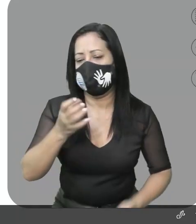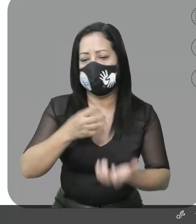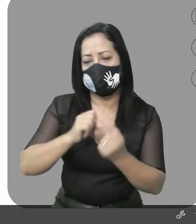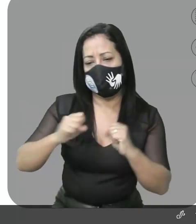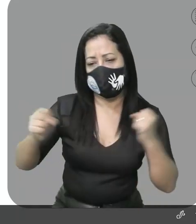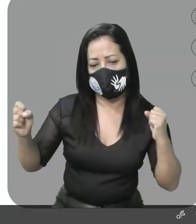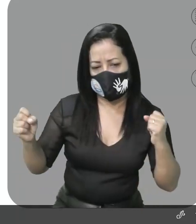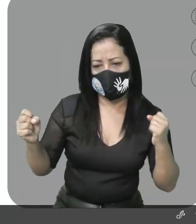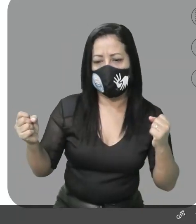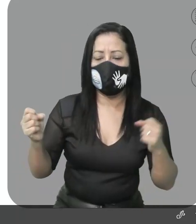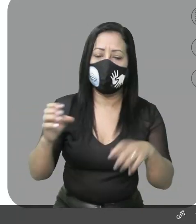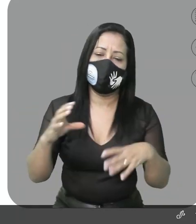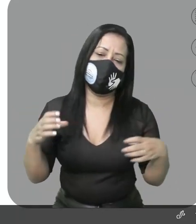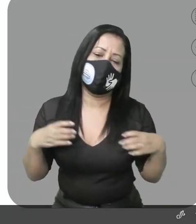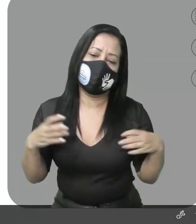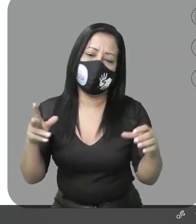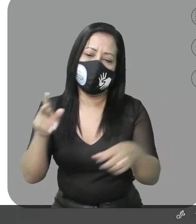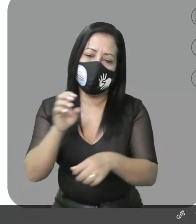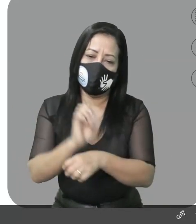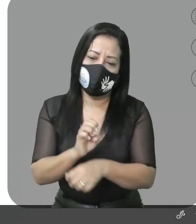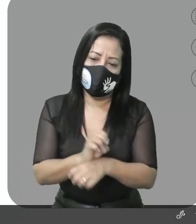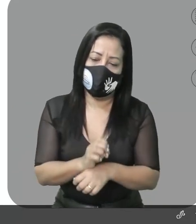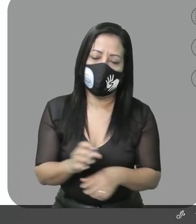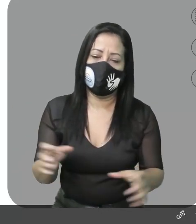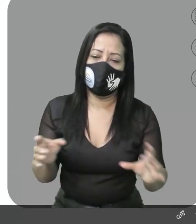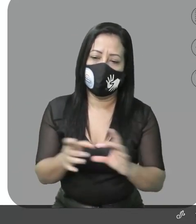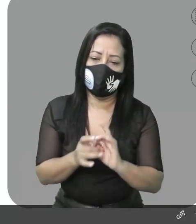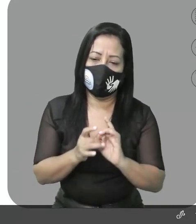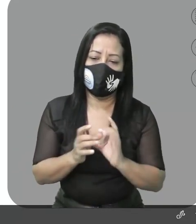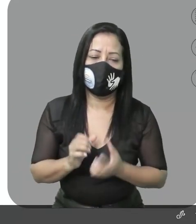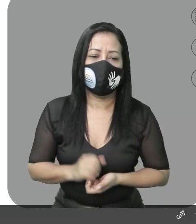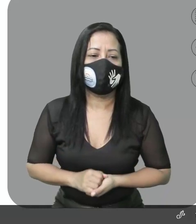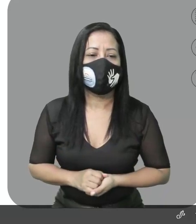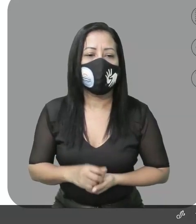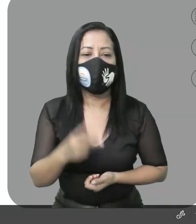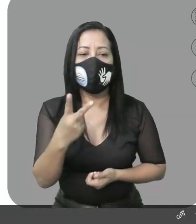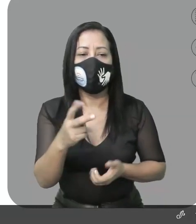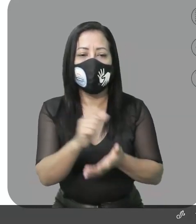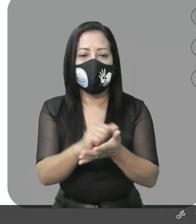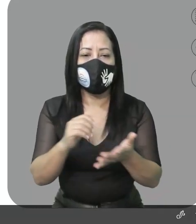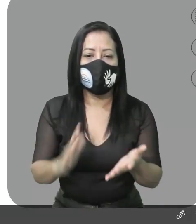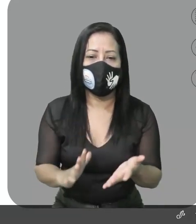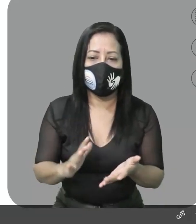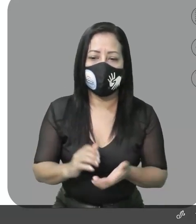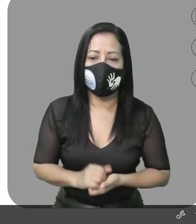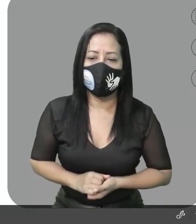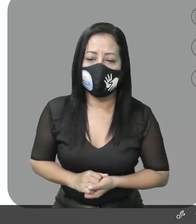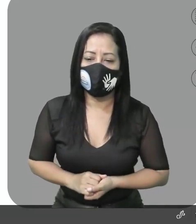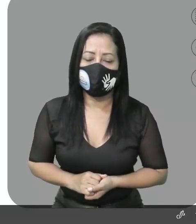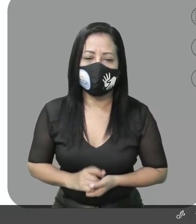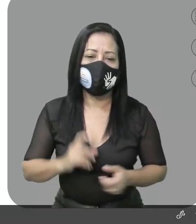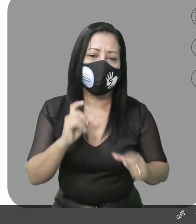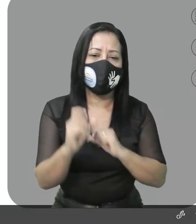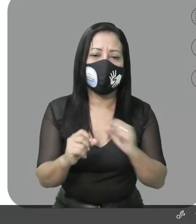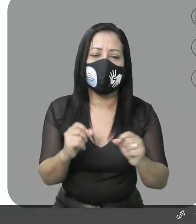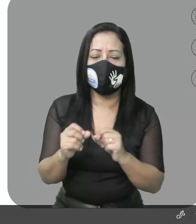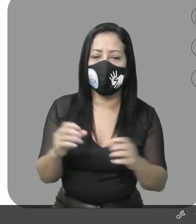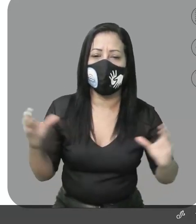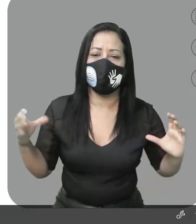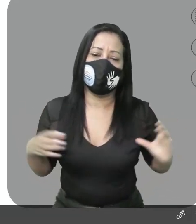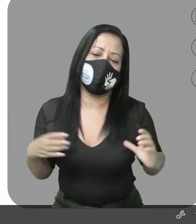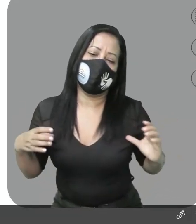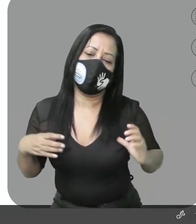cidade-estado. Vamos para a segunda? A segunda, ela fala o seguinte. sobre as